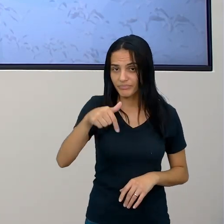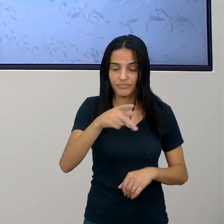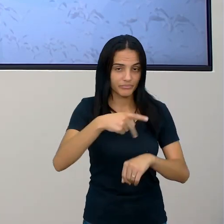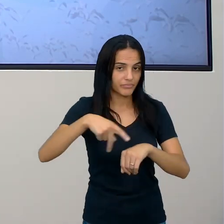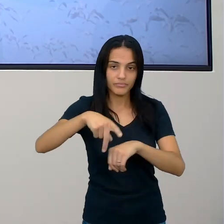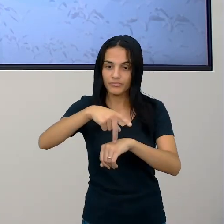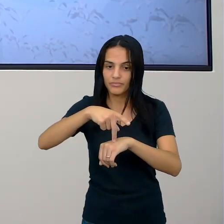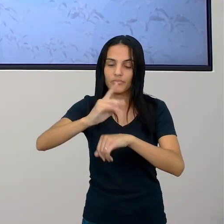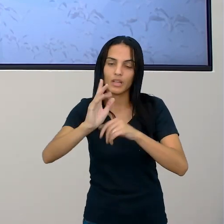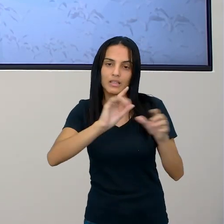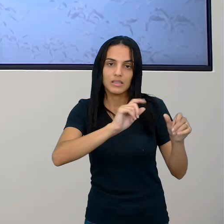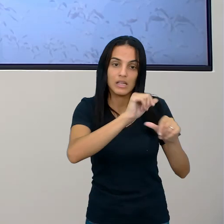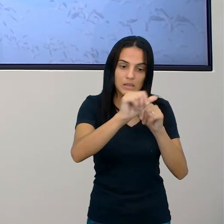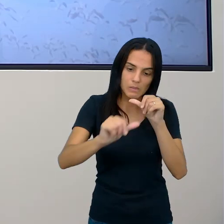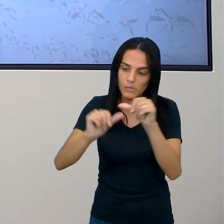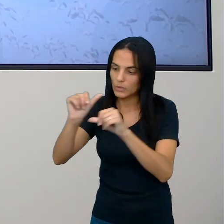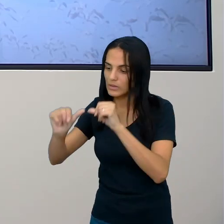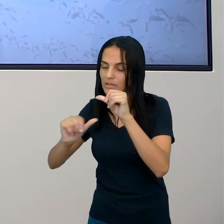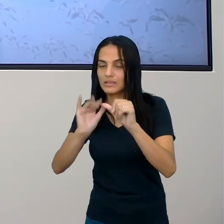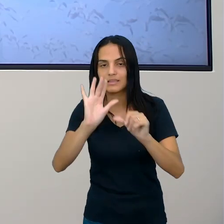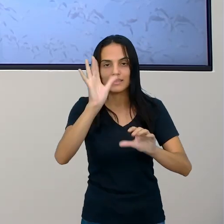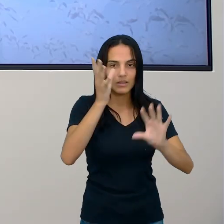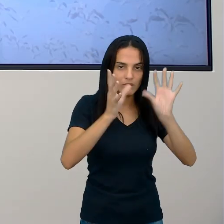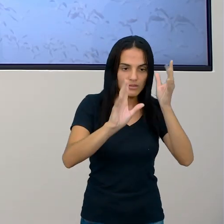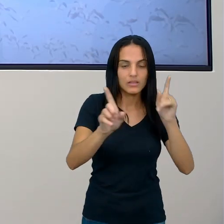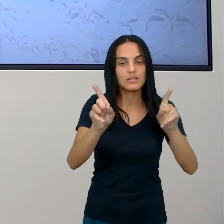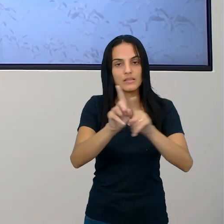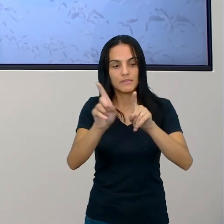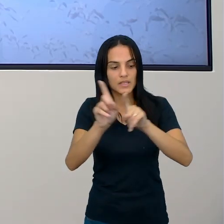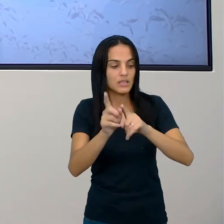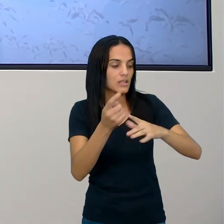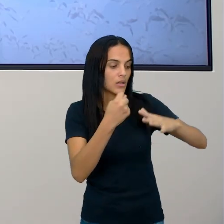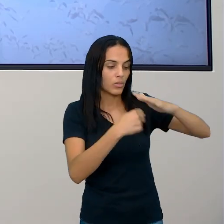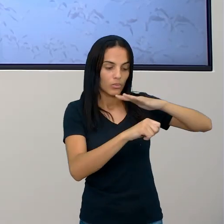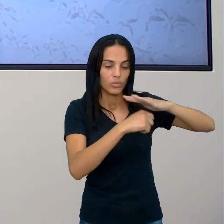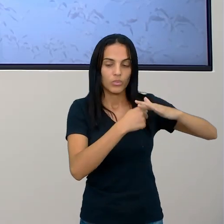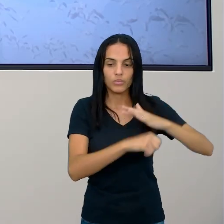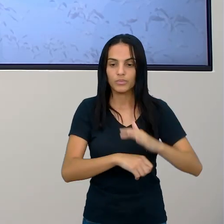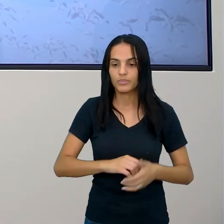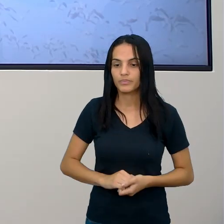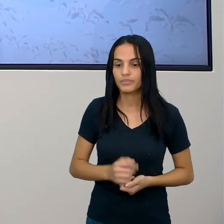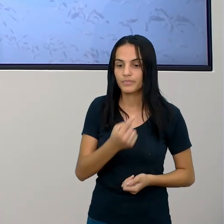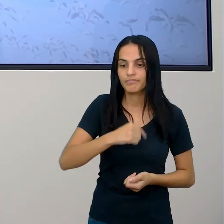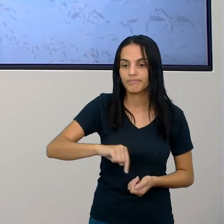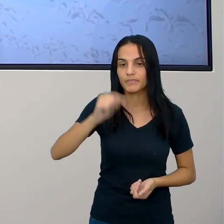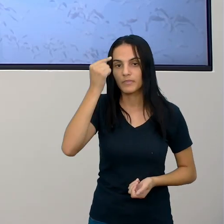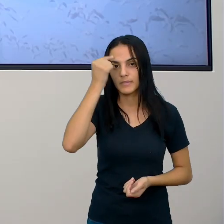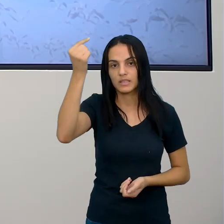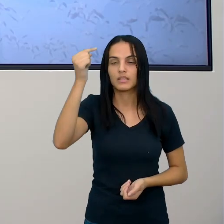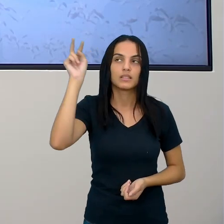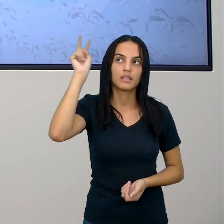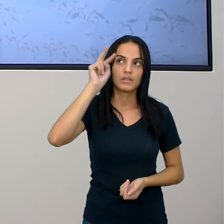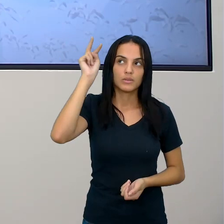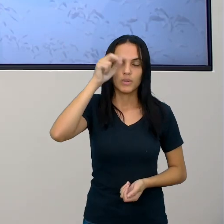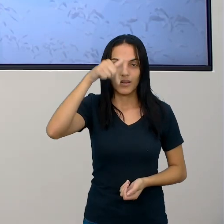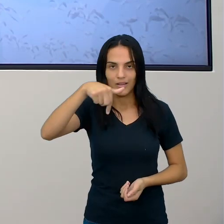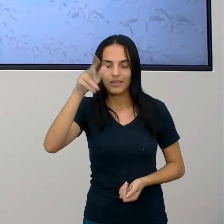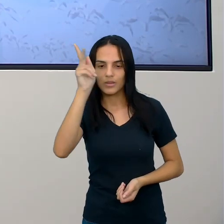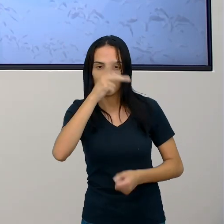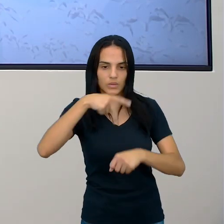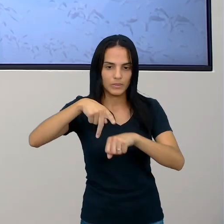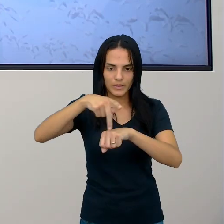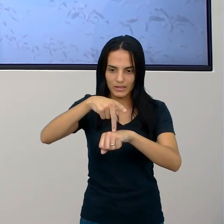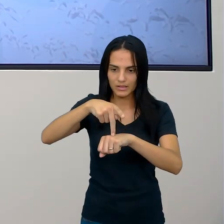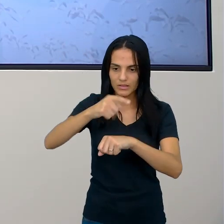desses deslocamentos que ocorreram também na economia. Então, pensando na história do nosso país, a